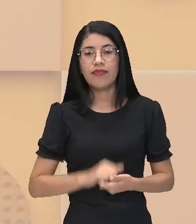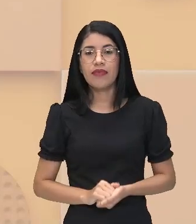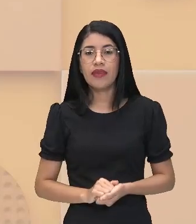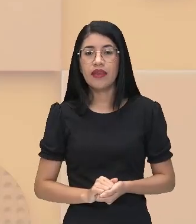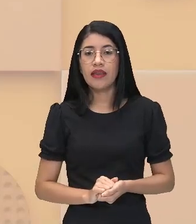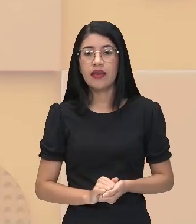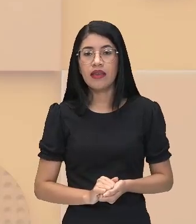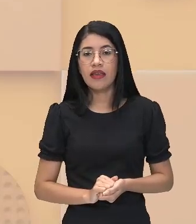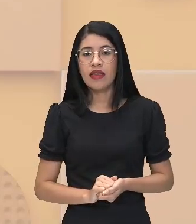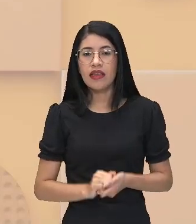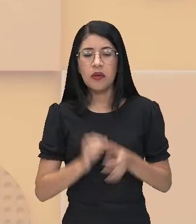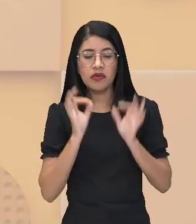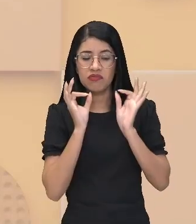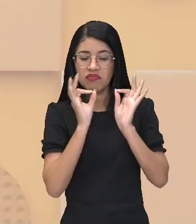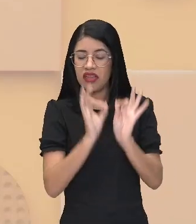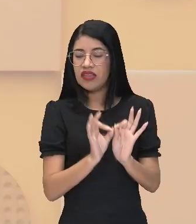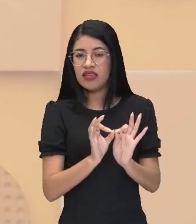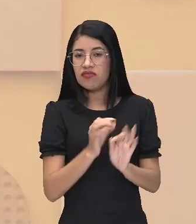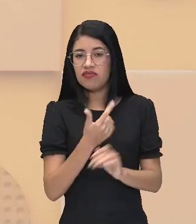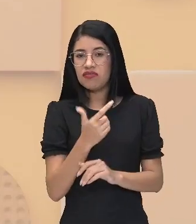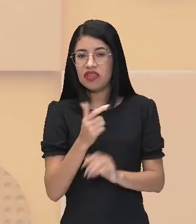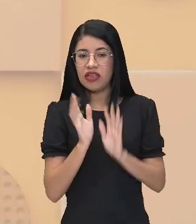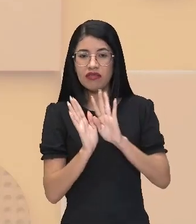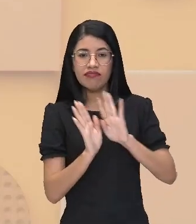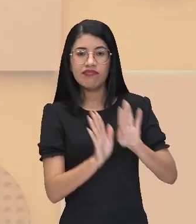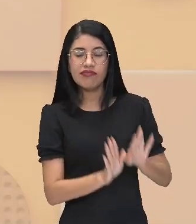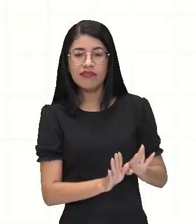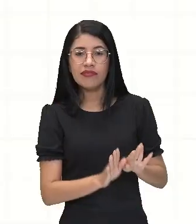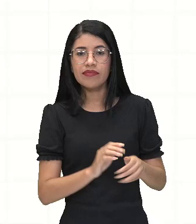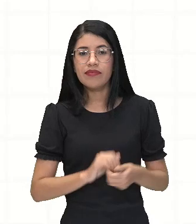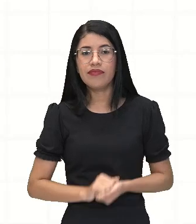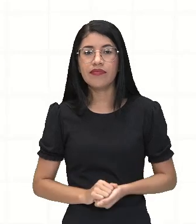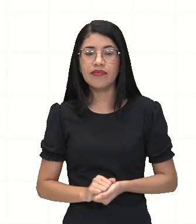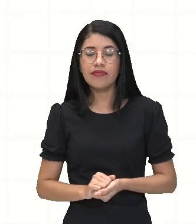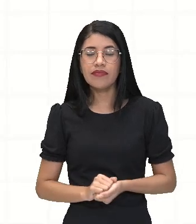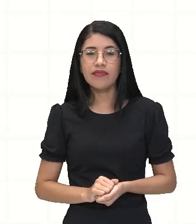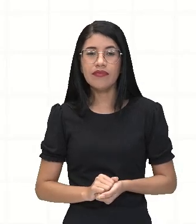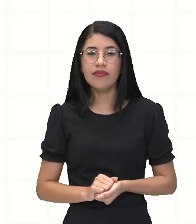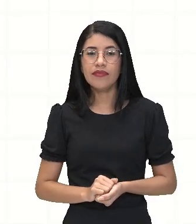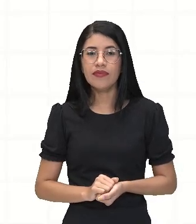dar pouca atenção a essa região. Vamos observar aqui no texto.